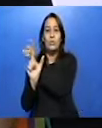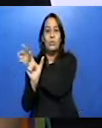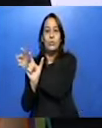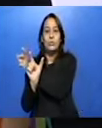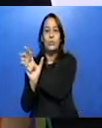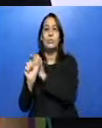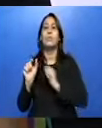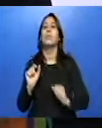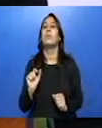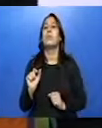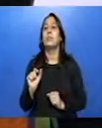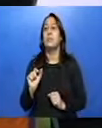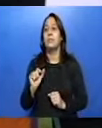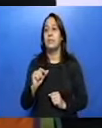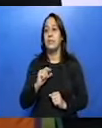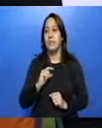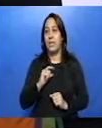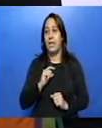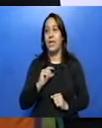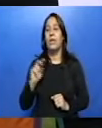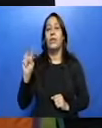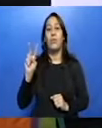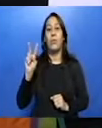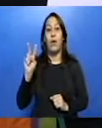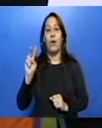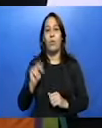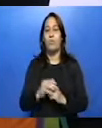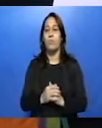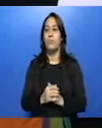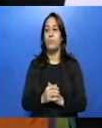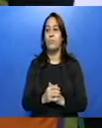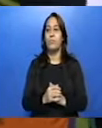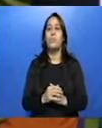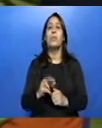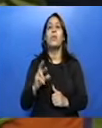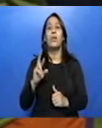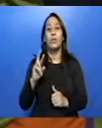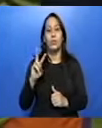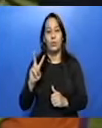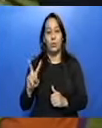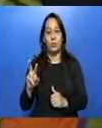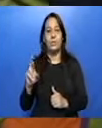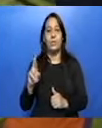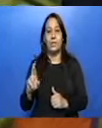antes? Uma vogal. Então eu vou utilizar dois R's.